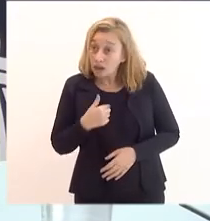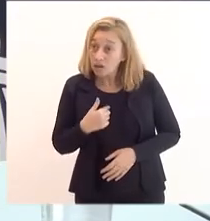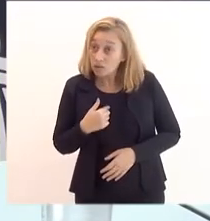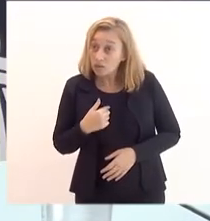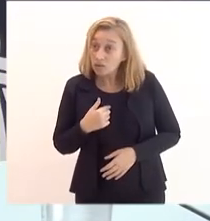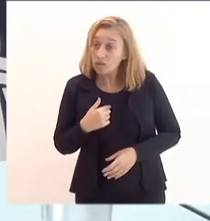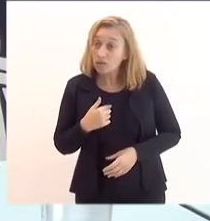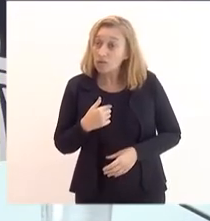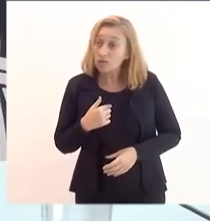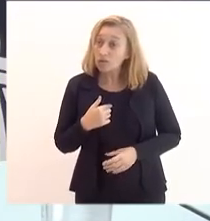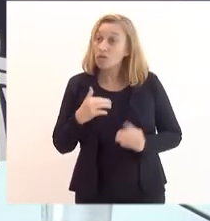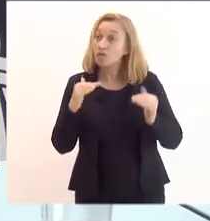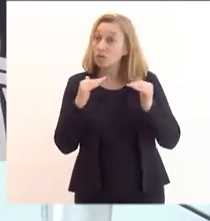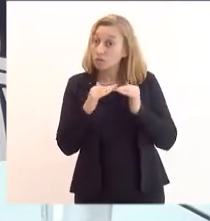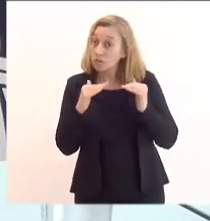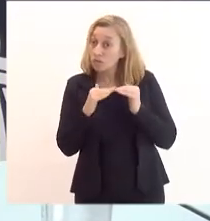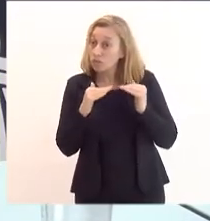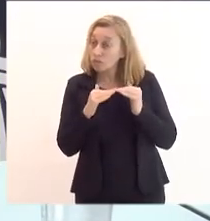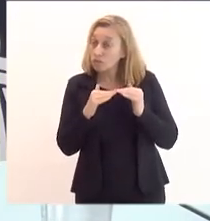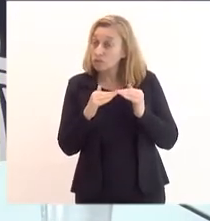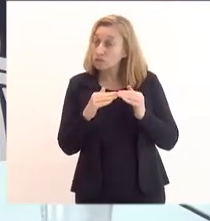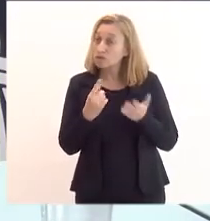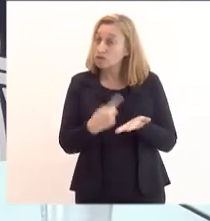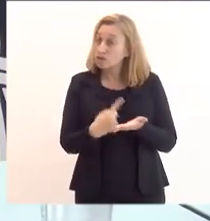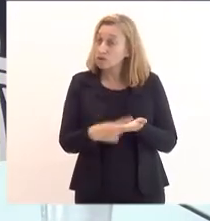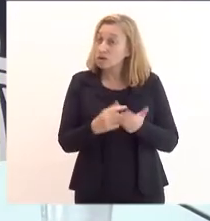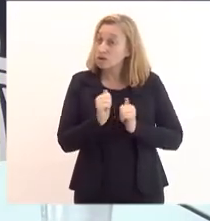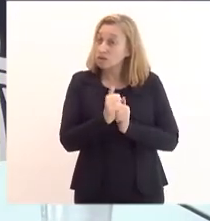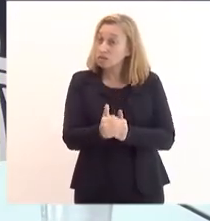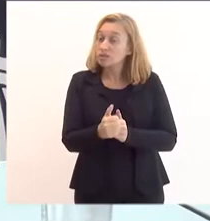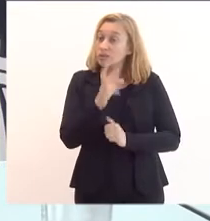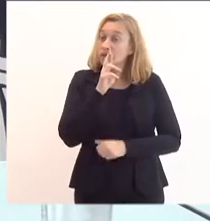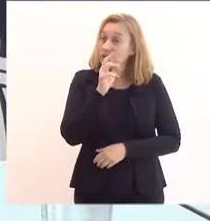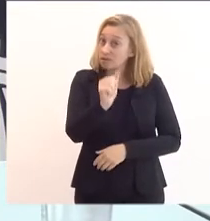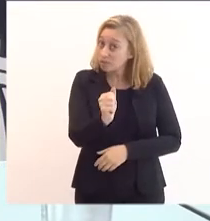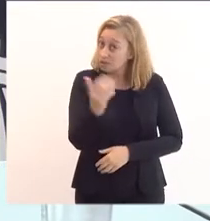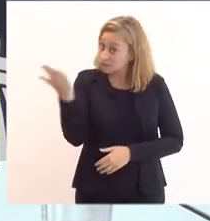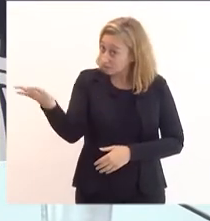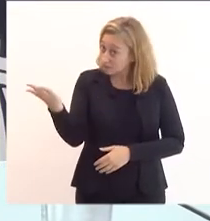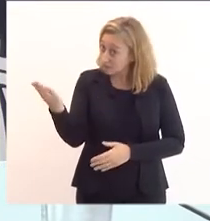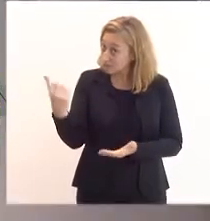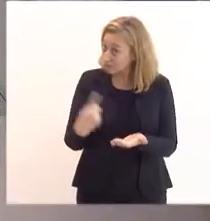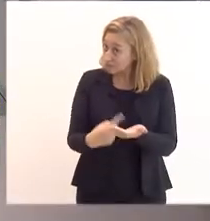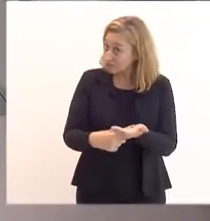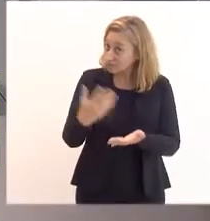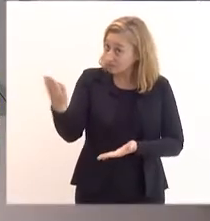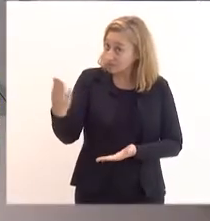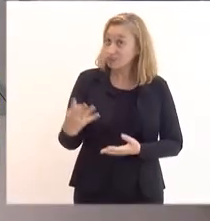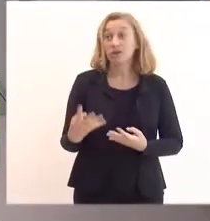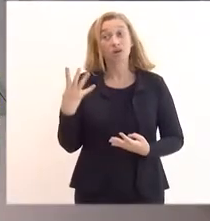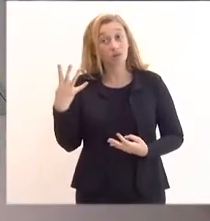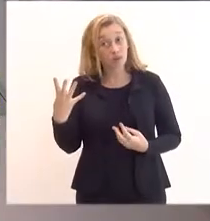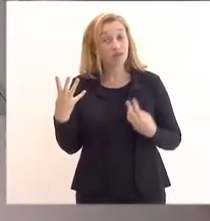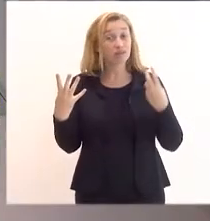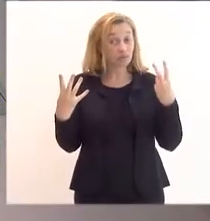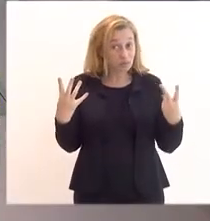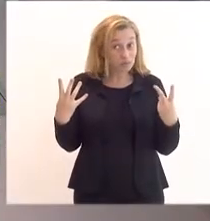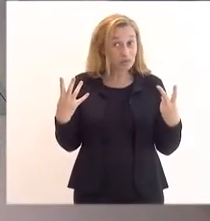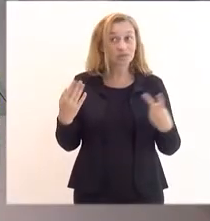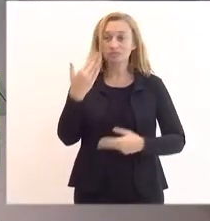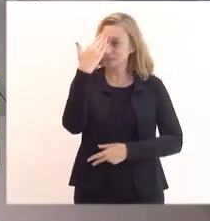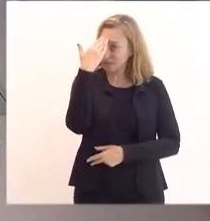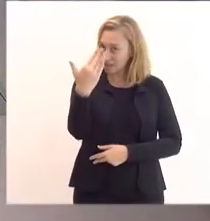eu vou cumprir o acordo. Eu vou acompanhar o deputado Amorim. Ok. Porque se houve um acordo... Que honra. Obrigado,